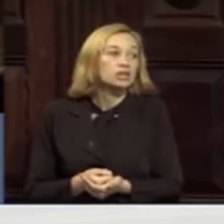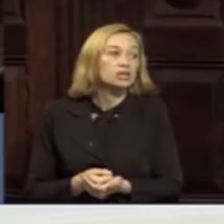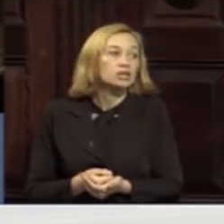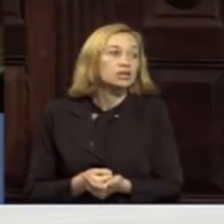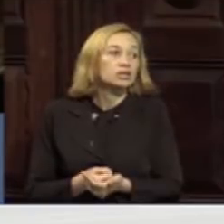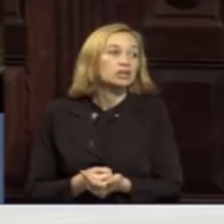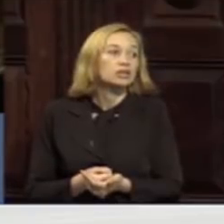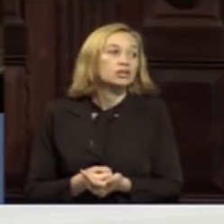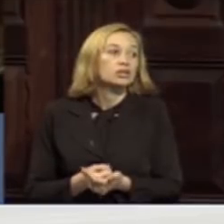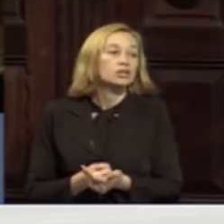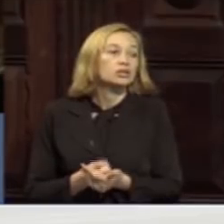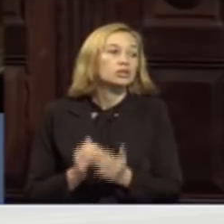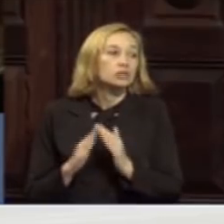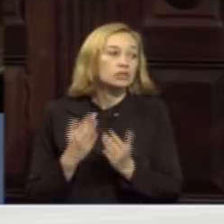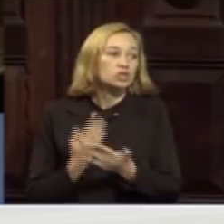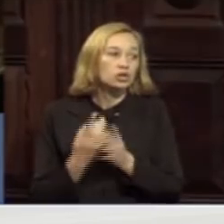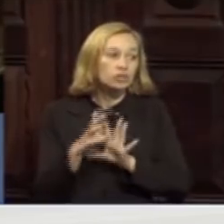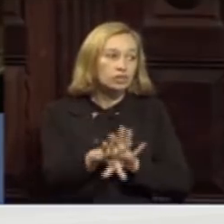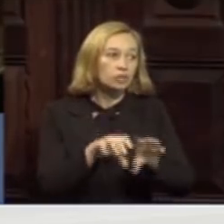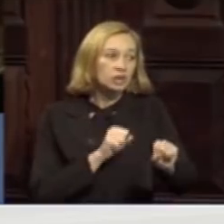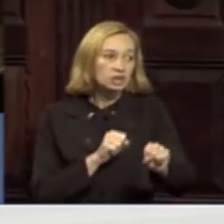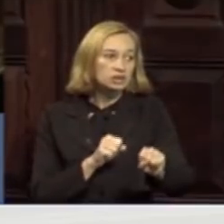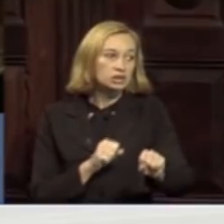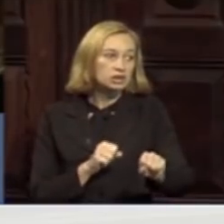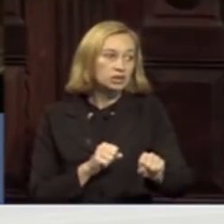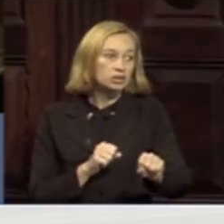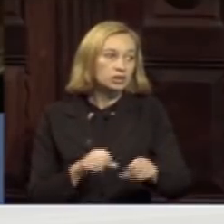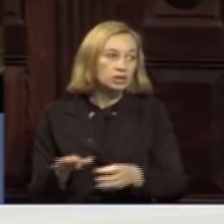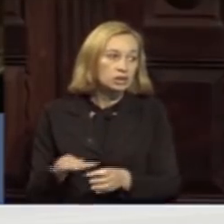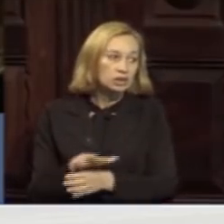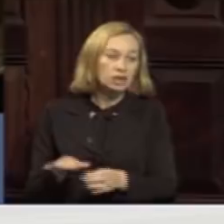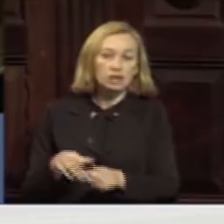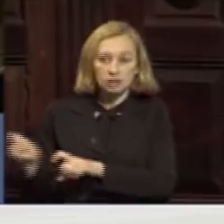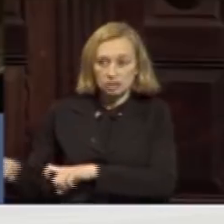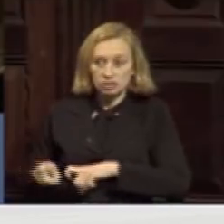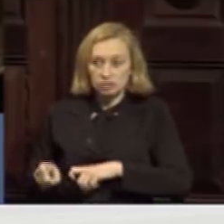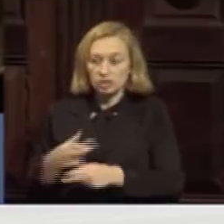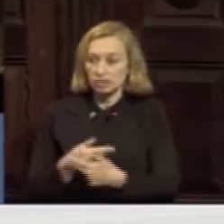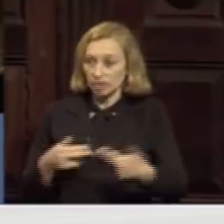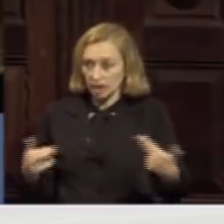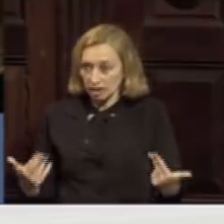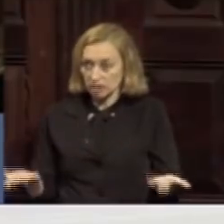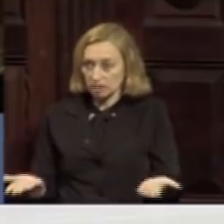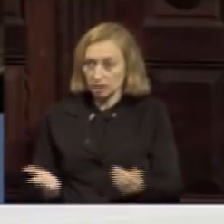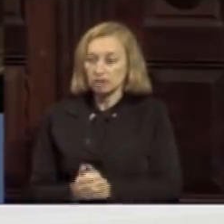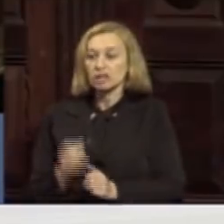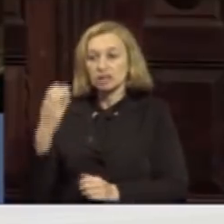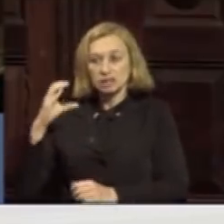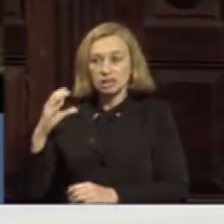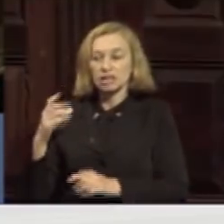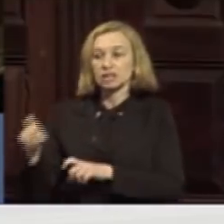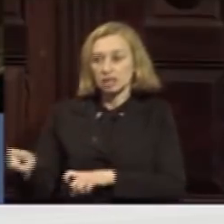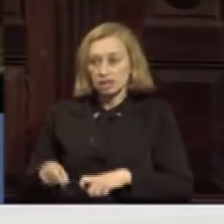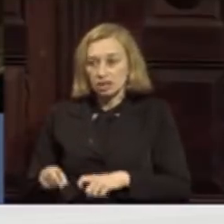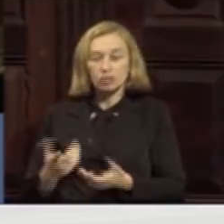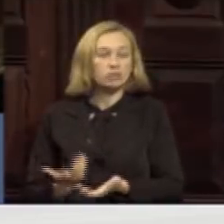papel central de formação de quadros para a área, para as diferentes áreas do campo das ciências agrárias e